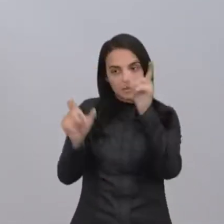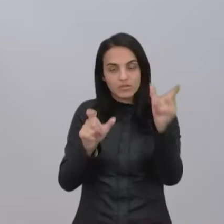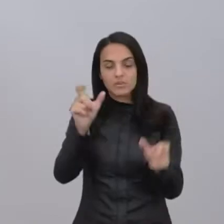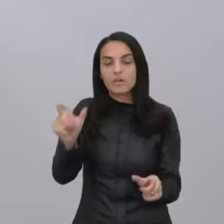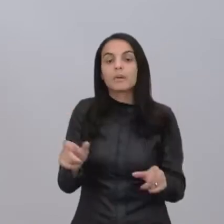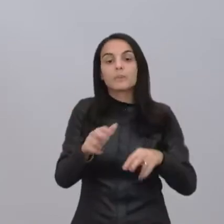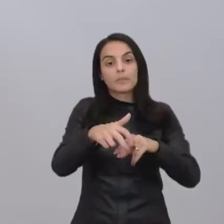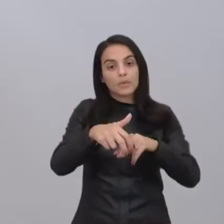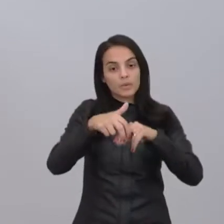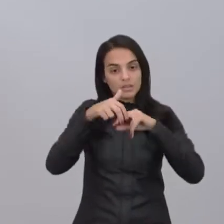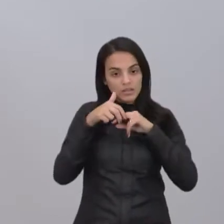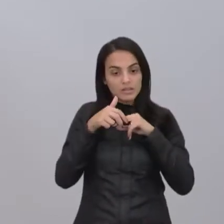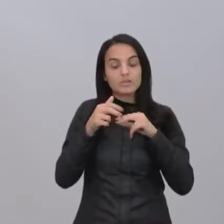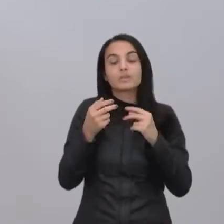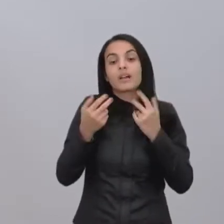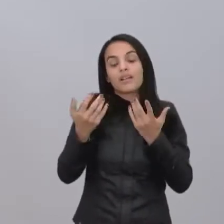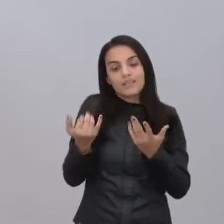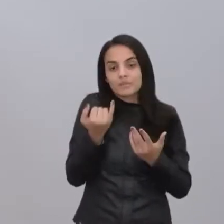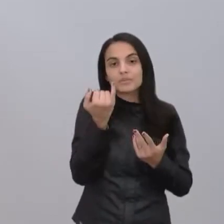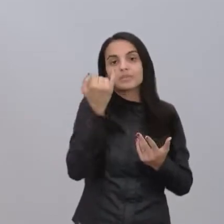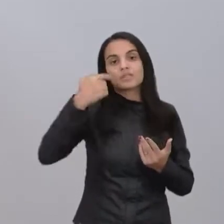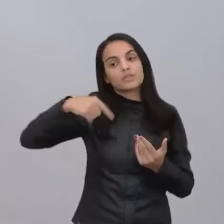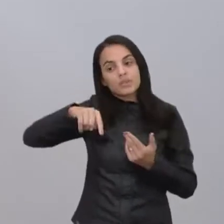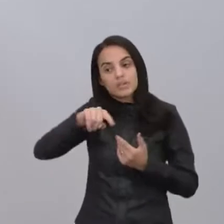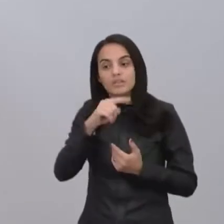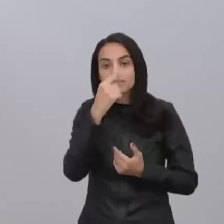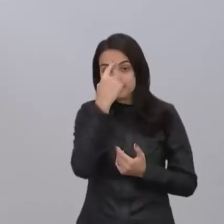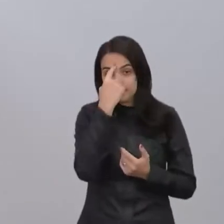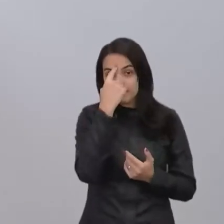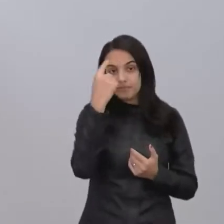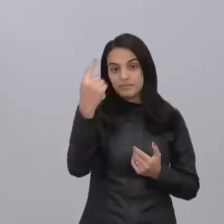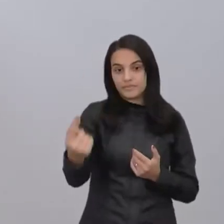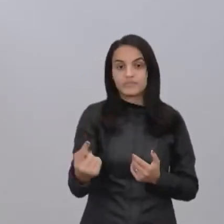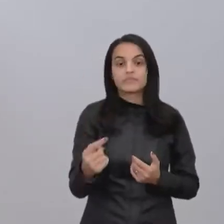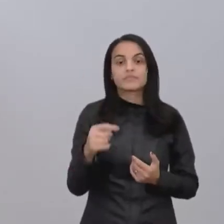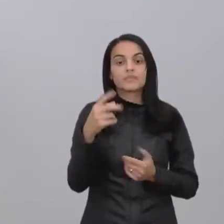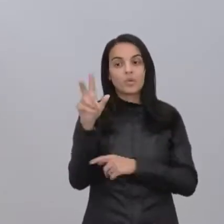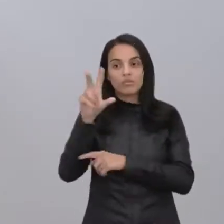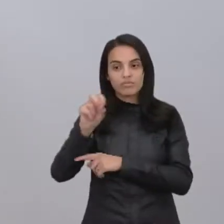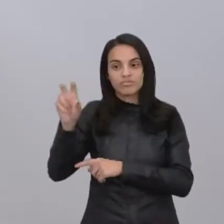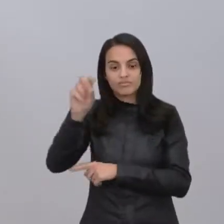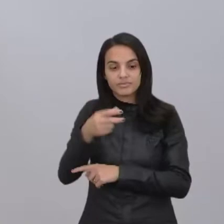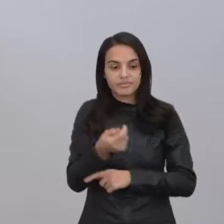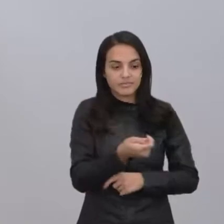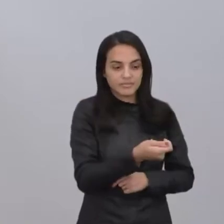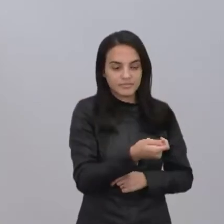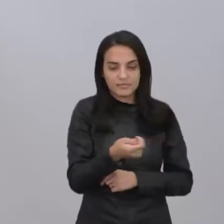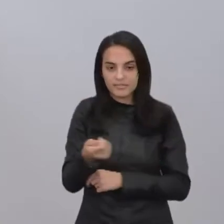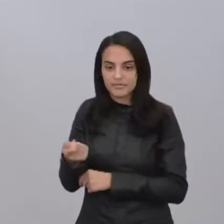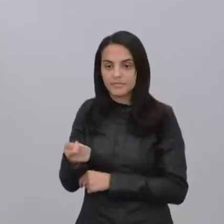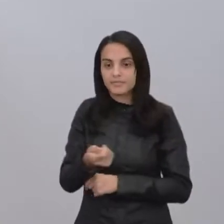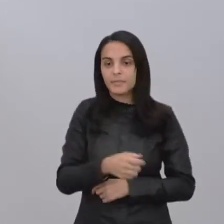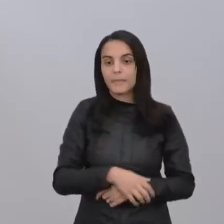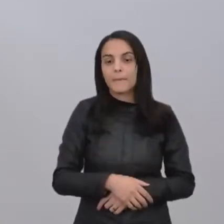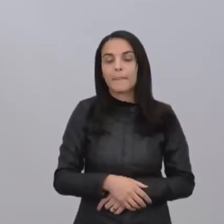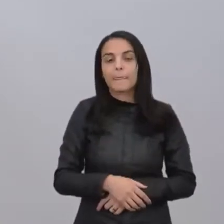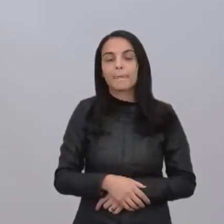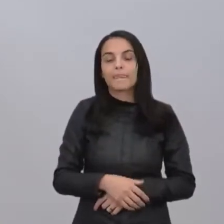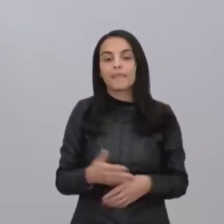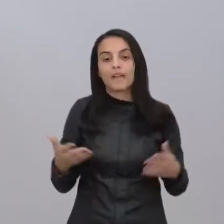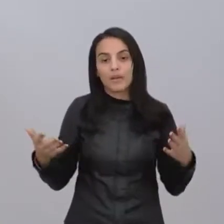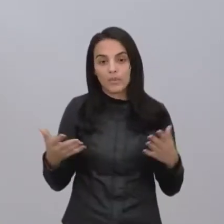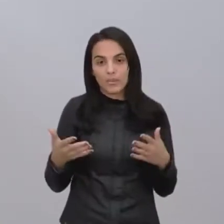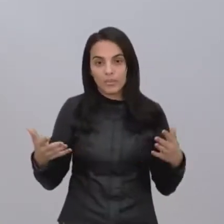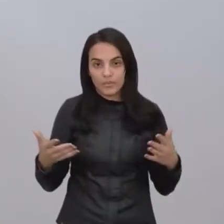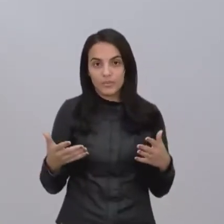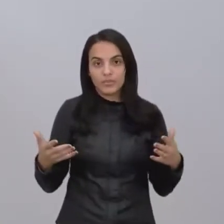isso, né, super importante aí a gente pensar a respeito dos agrotóxicos. E aí, a gente entra, né,